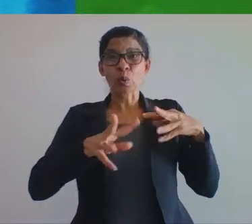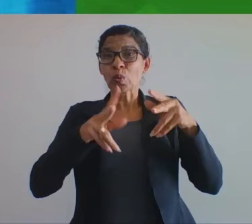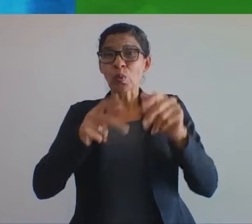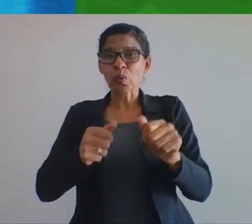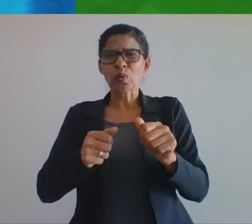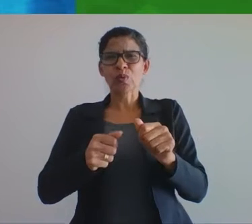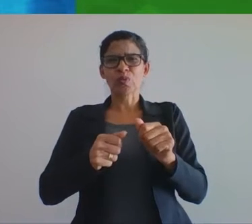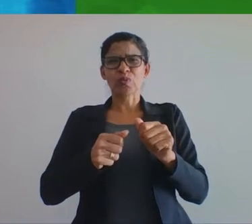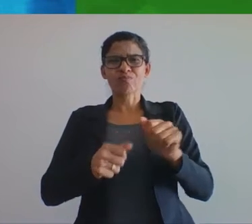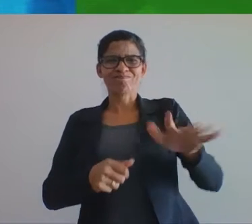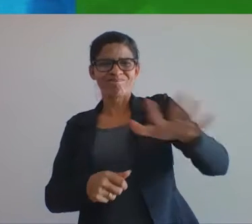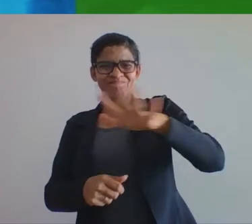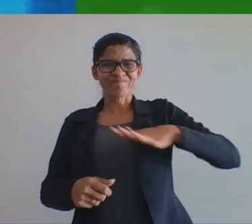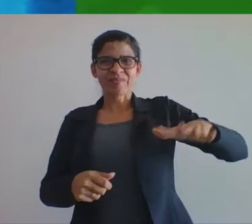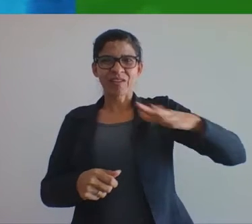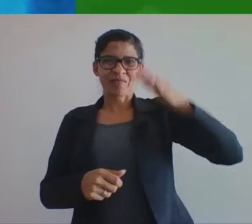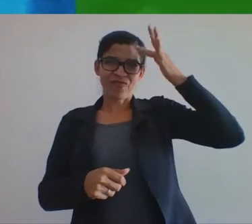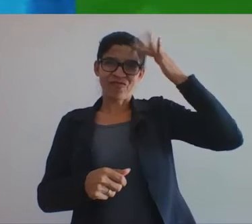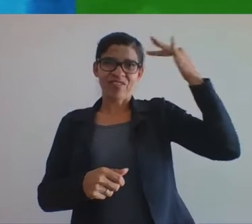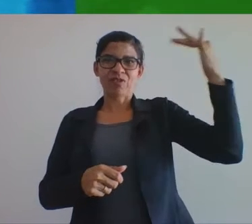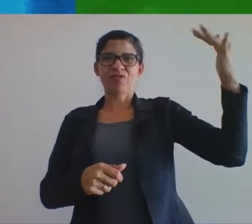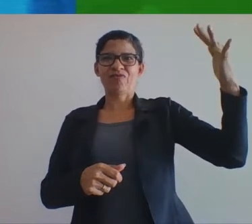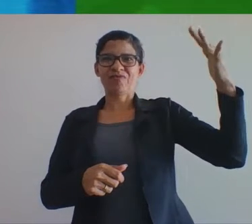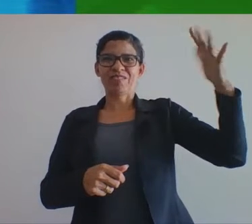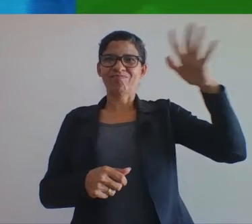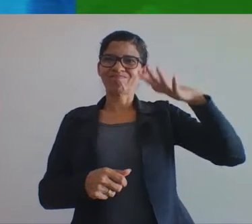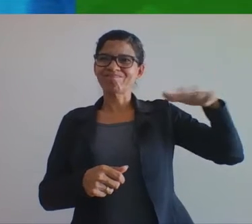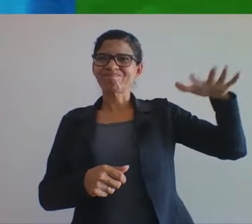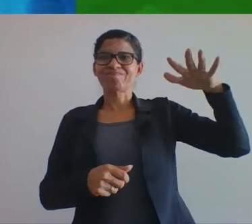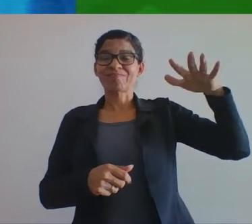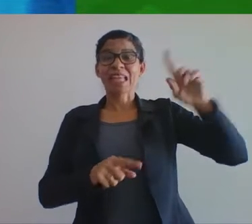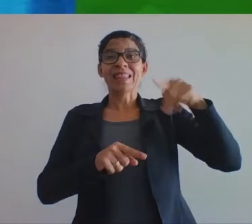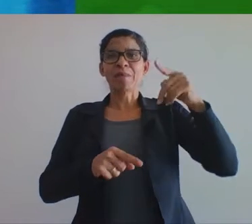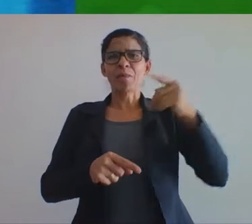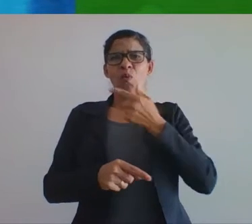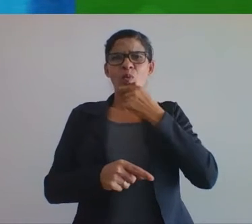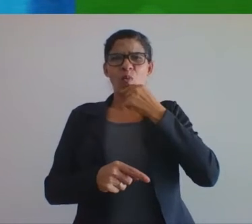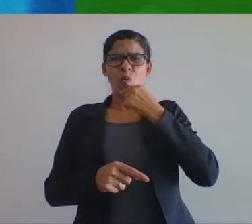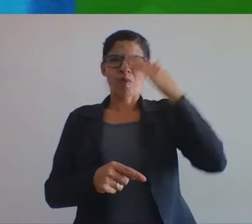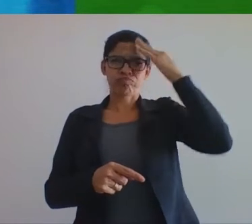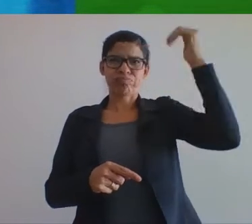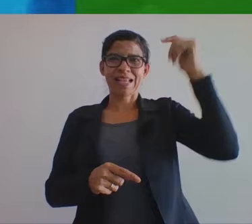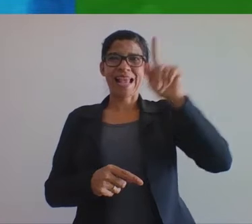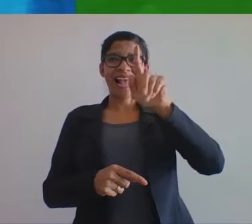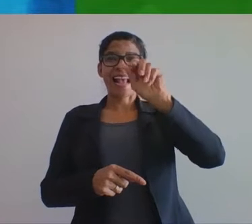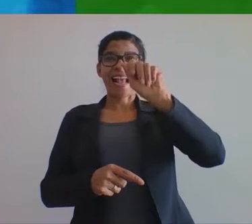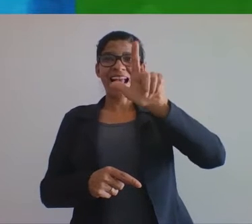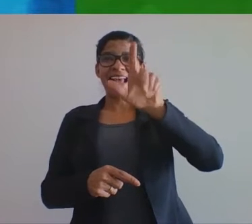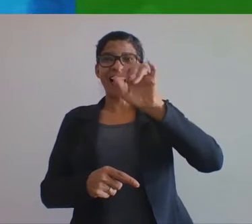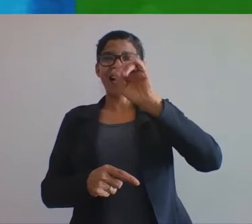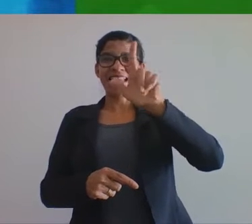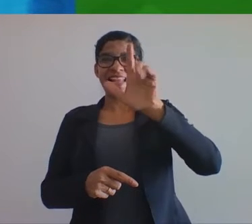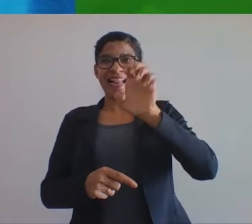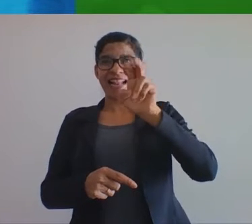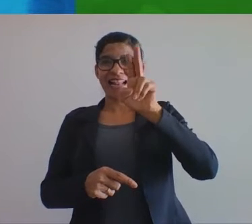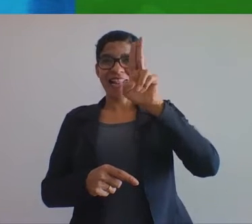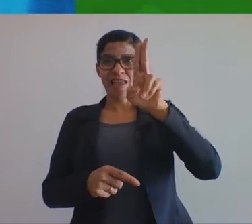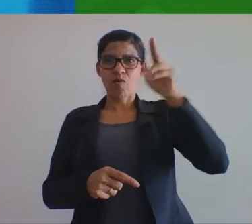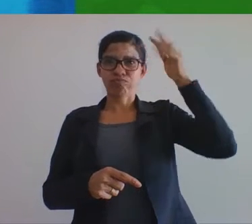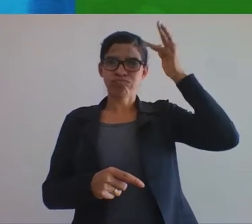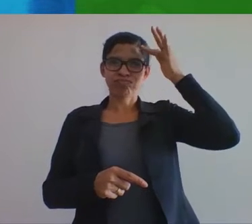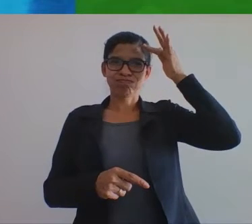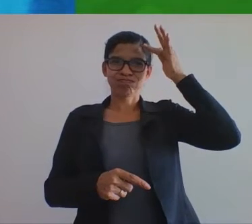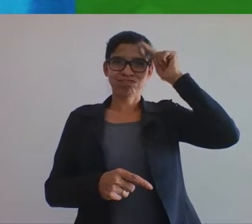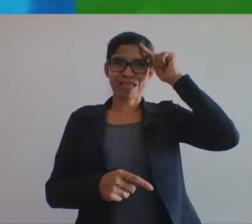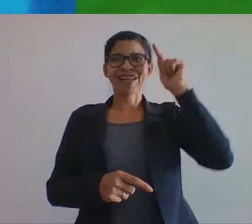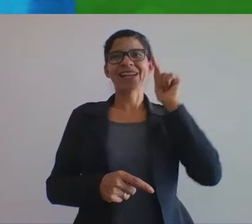da filosofia, mas a partir de Galileu acontece essa ruptura e agora o conhecimento